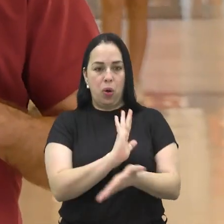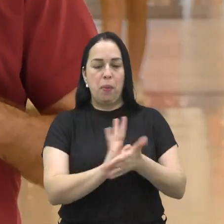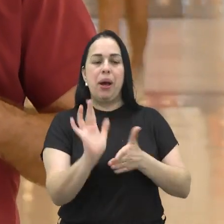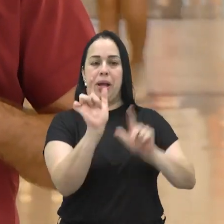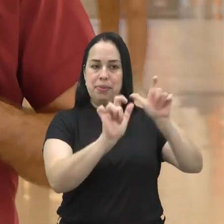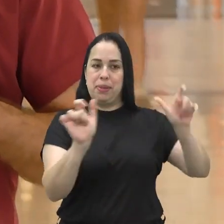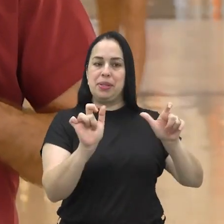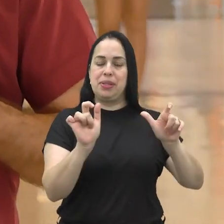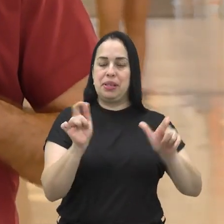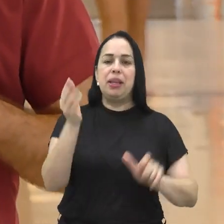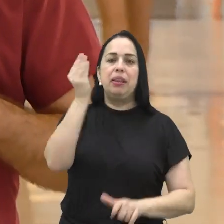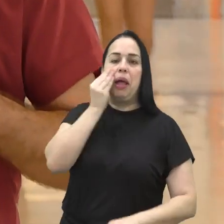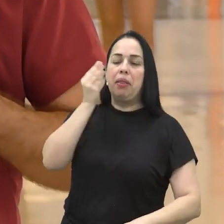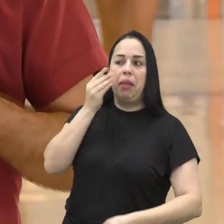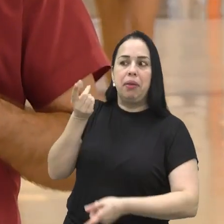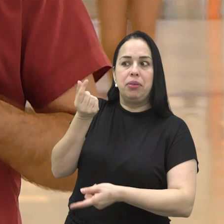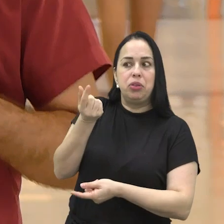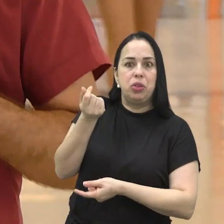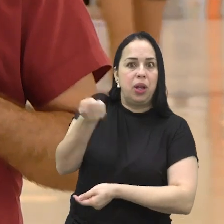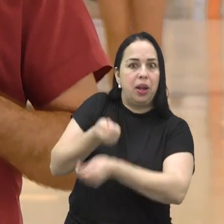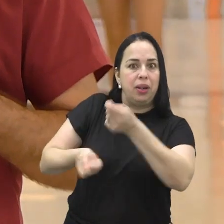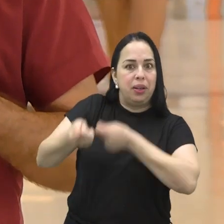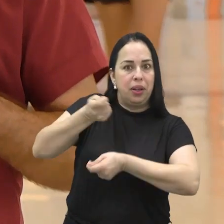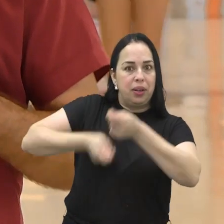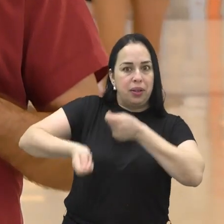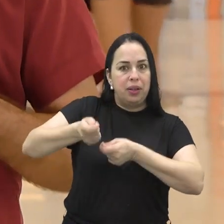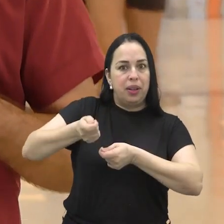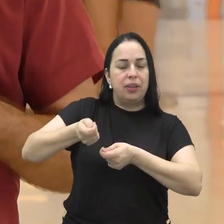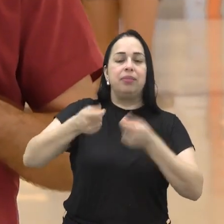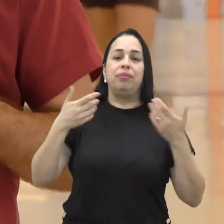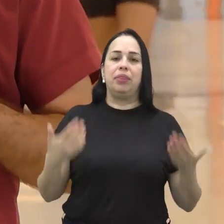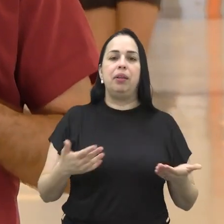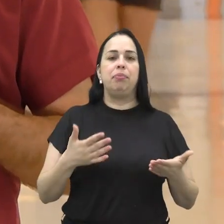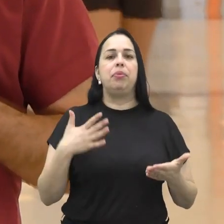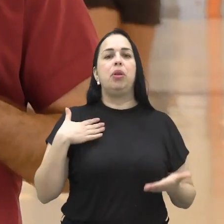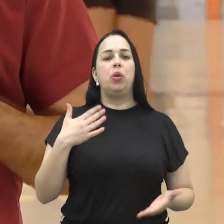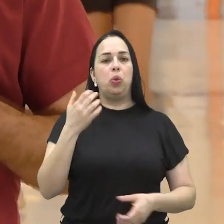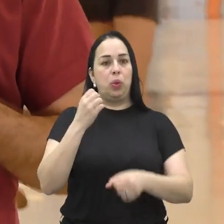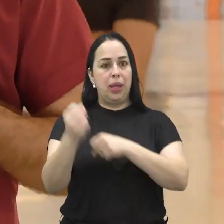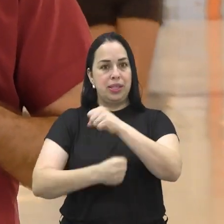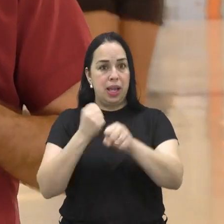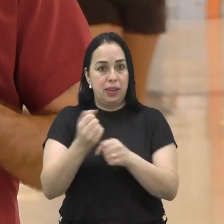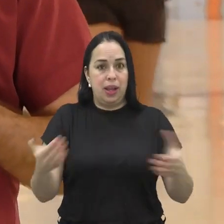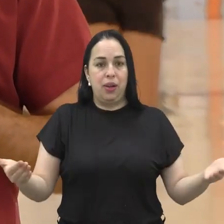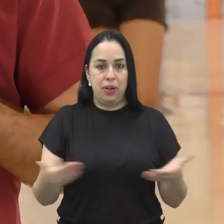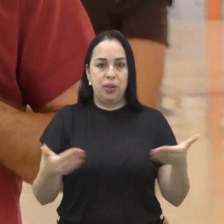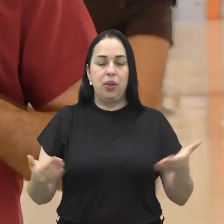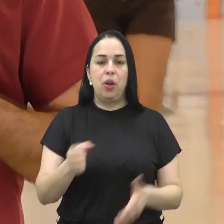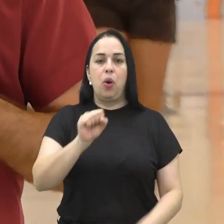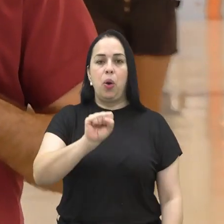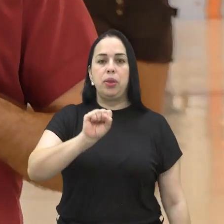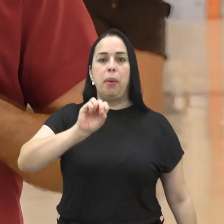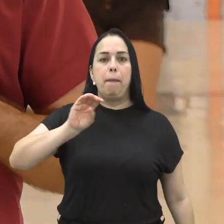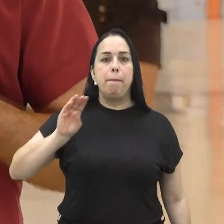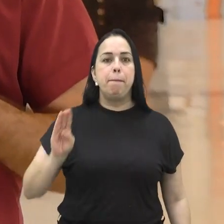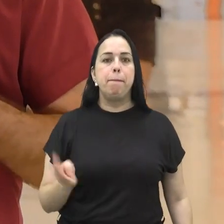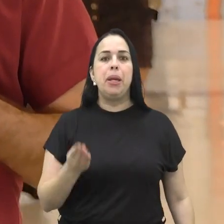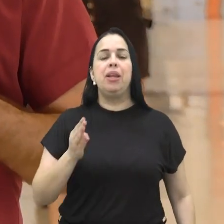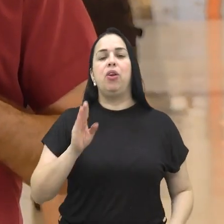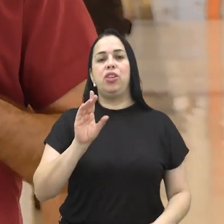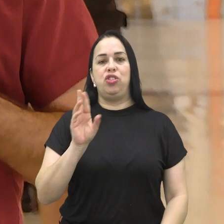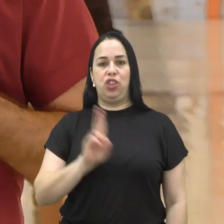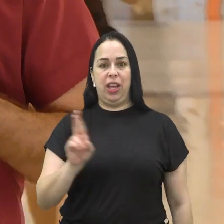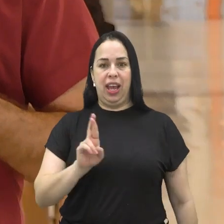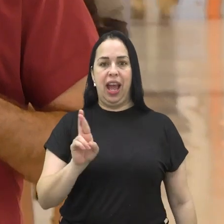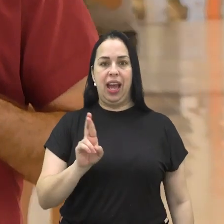muitas pessoas estão conseguindo renegociar as dívidas. Para se ter uma ideia, em 2024, mais de 8 bilhões